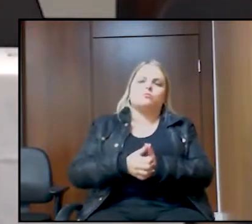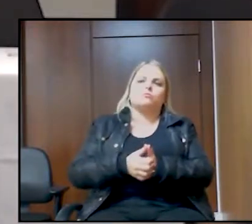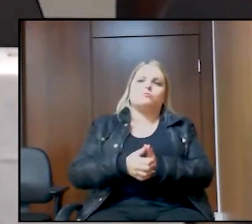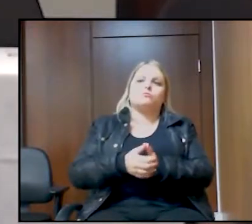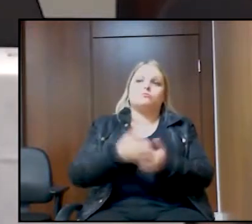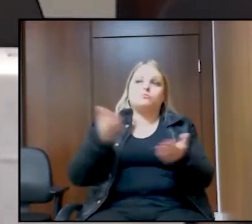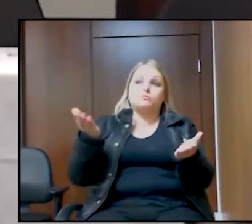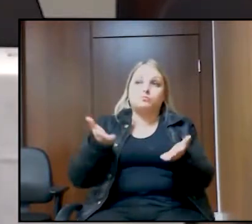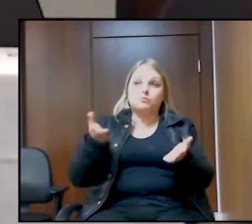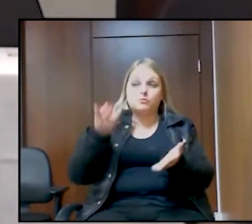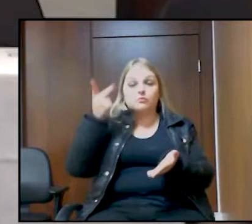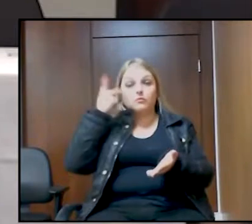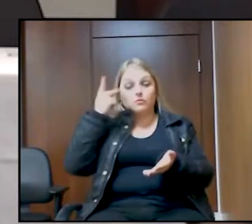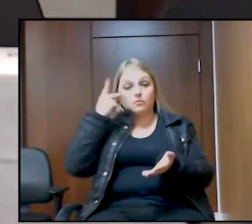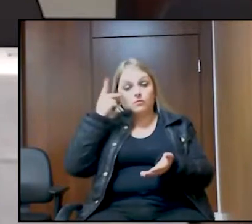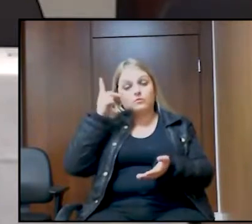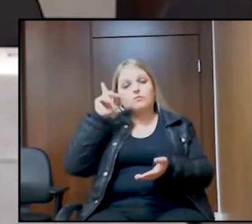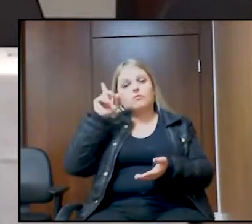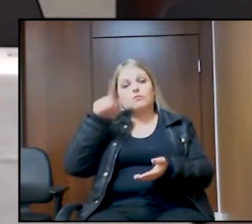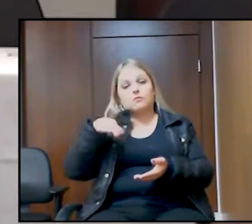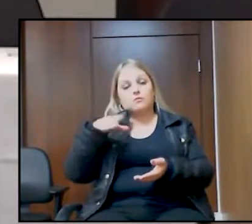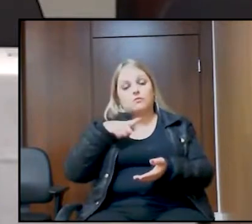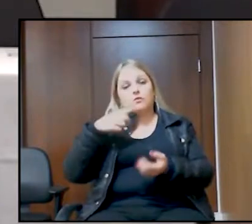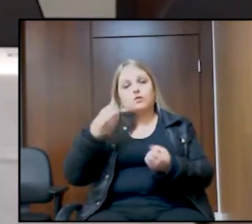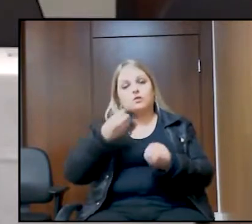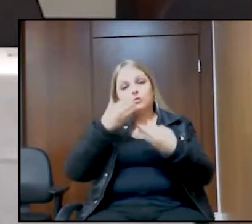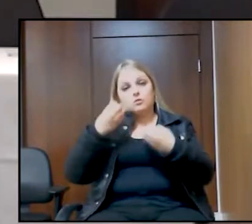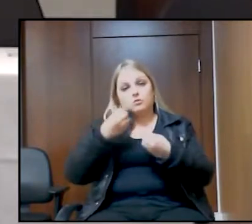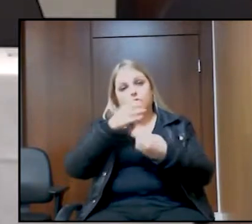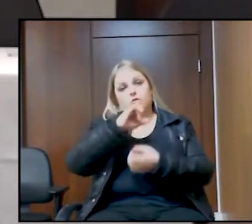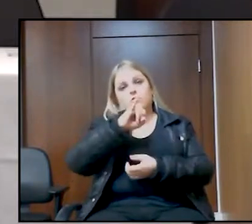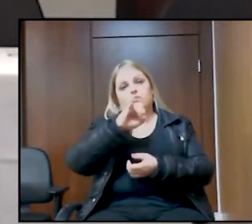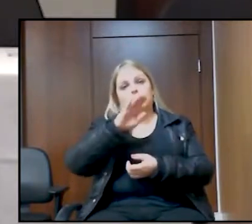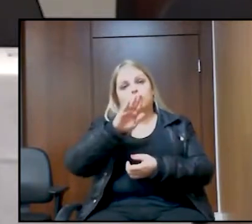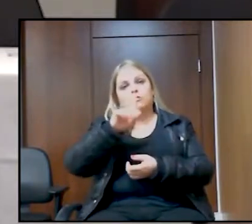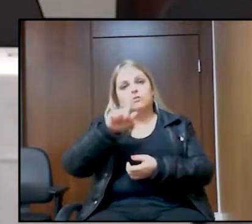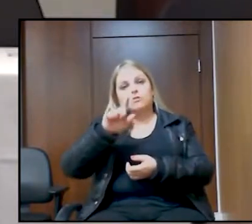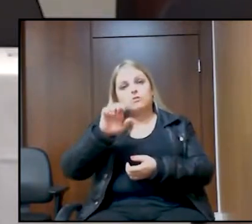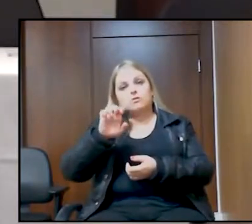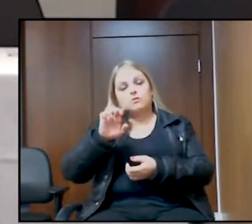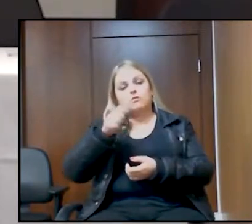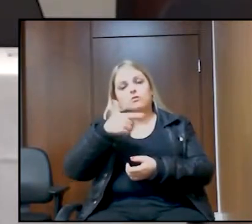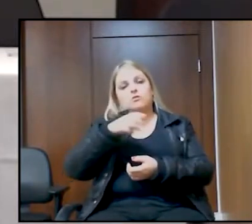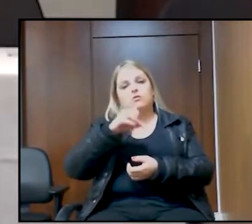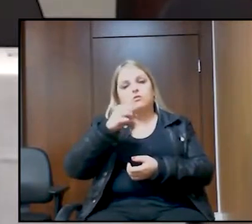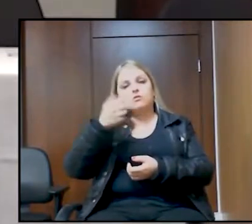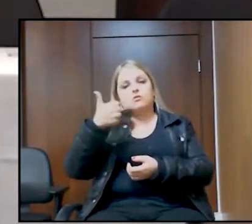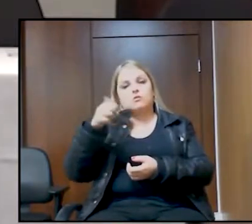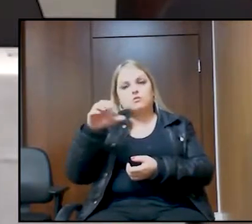Aqui na cidade de São Paulo, segundo dados do IBGE, do censo 2010,